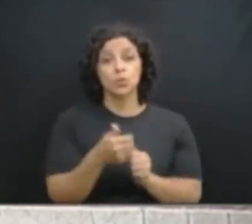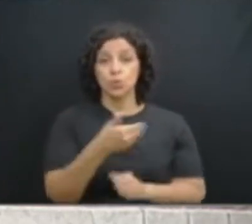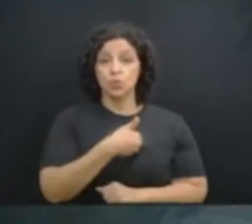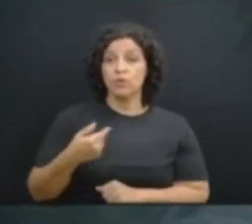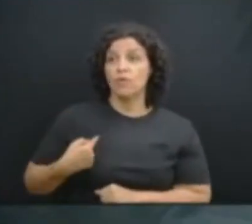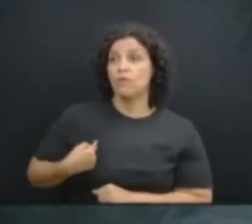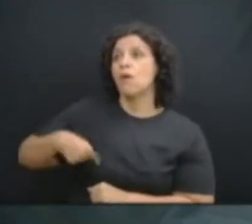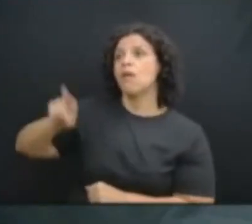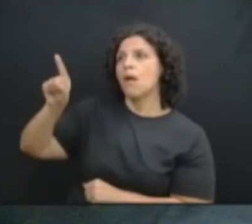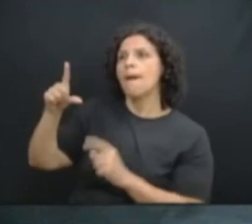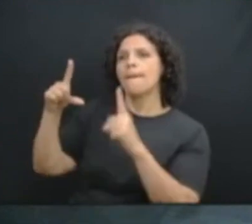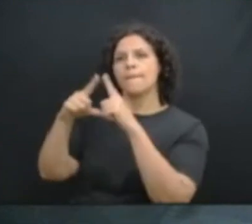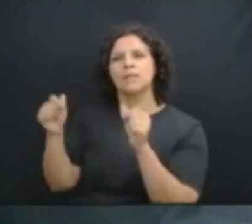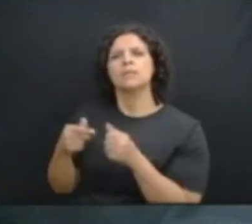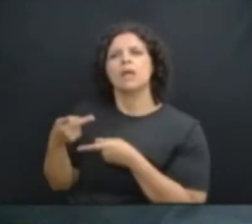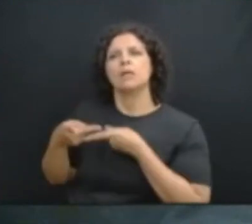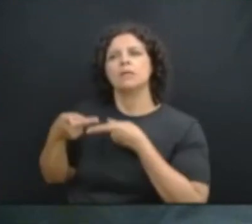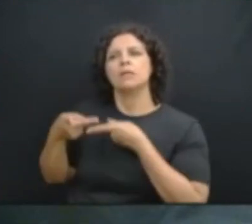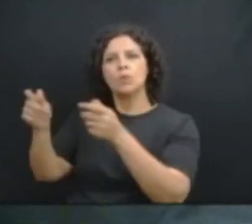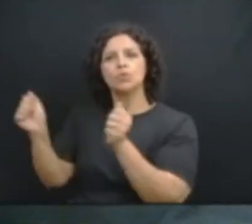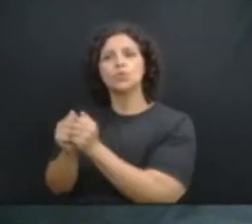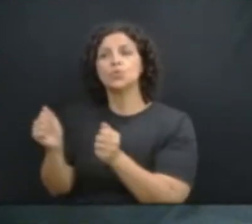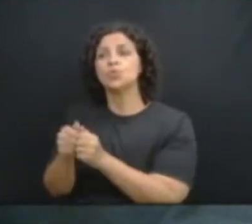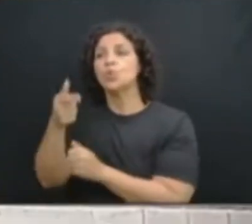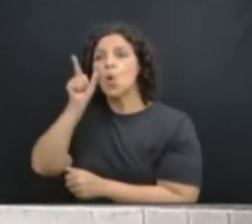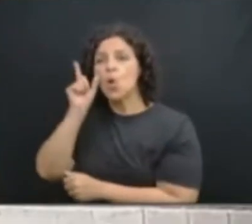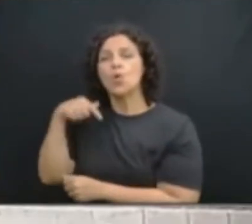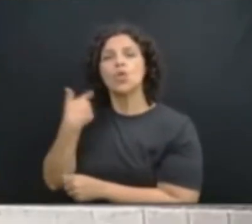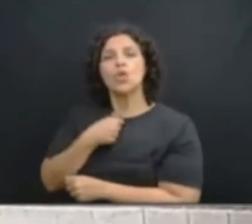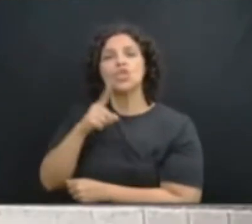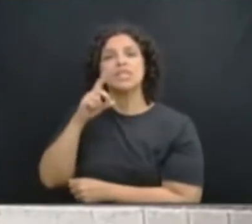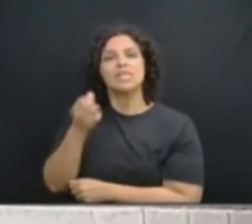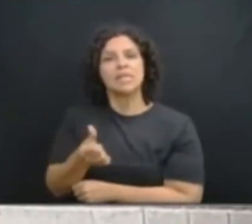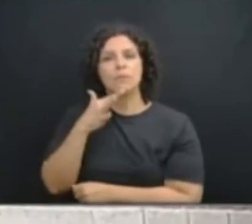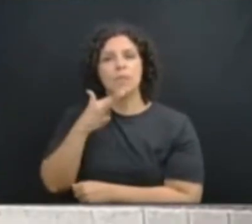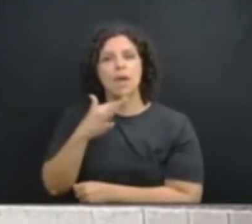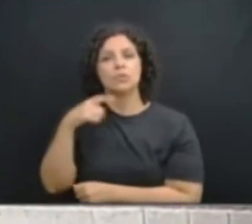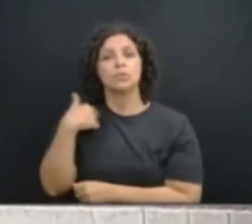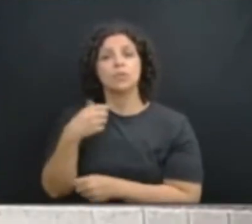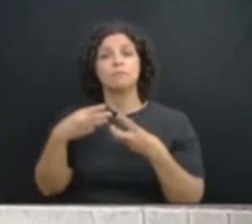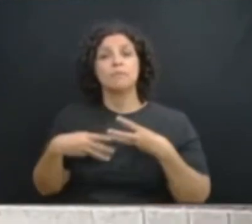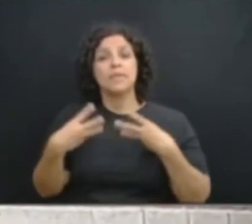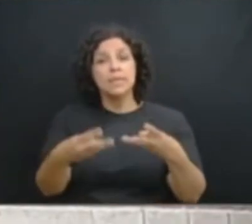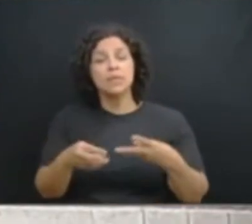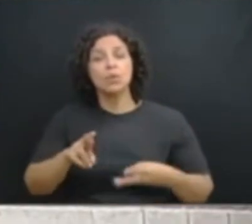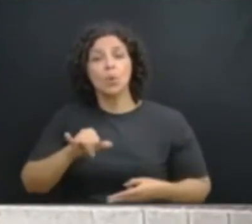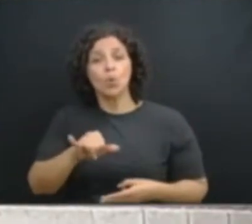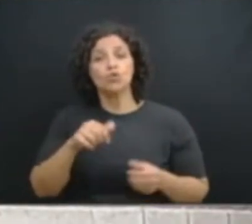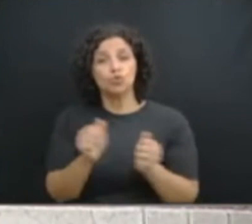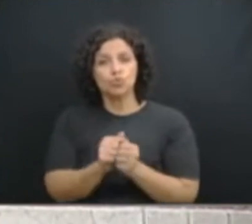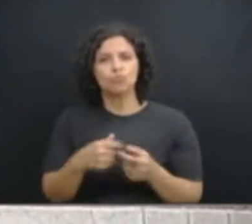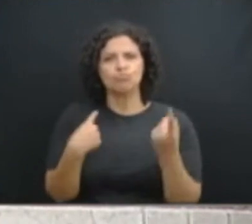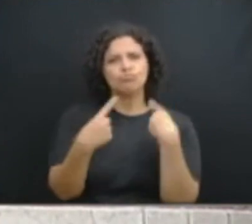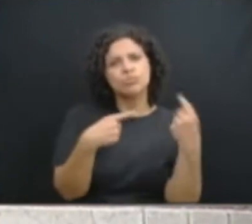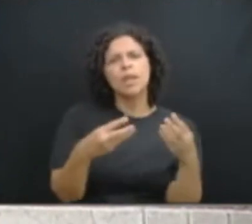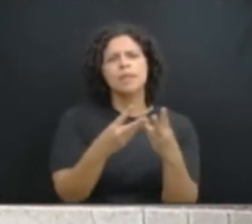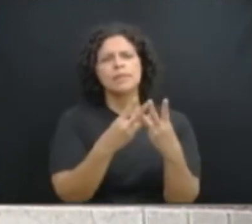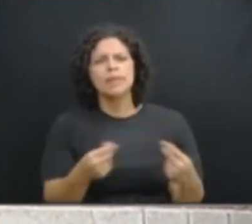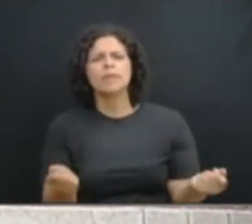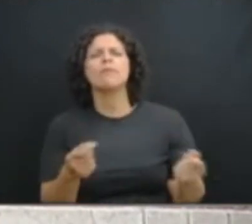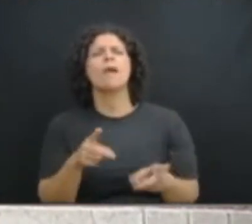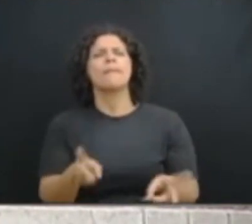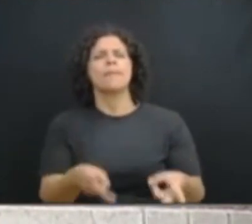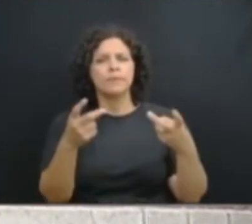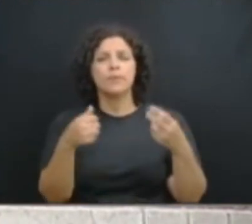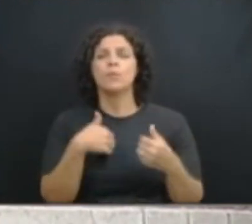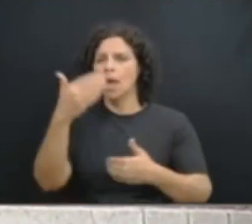lá, foi recebido. Nós estivemos ontem, no dia 6 de março, com o ministro Rui Costa, que foi sensível. Aliás,